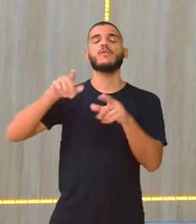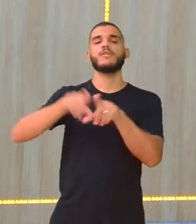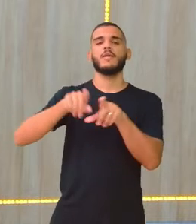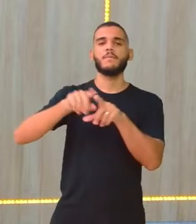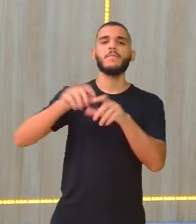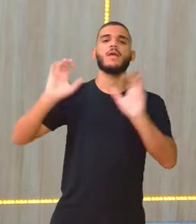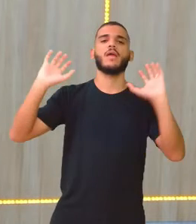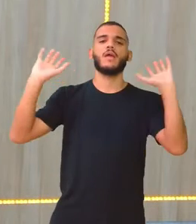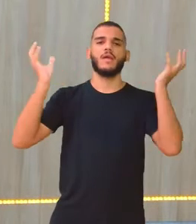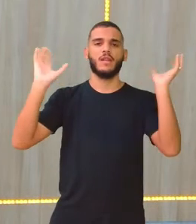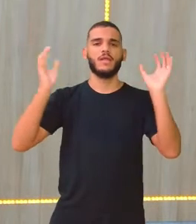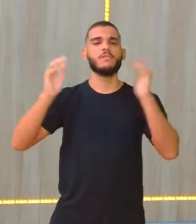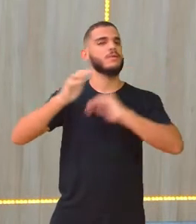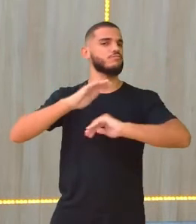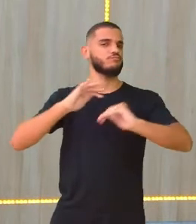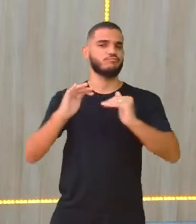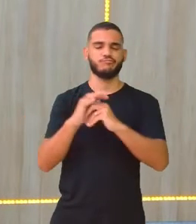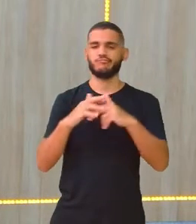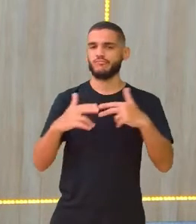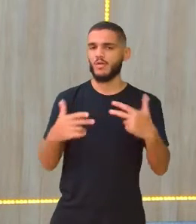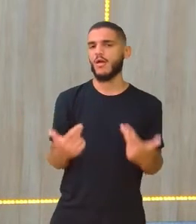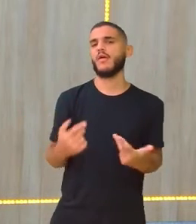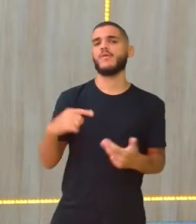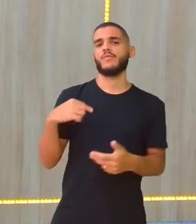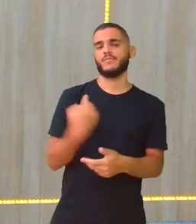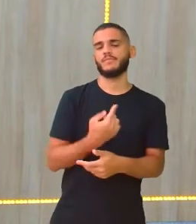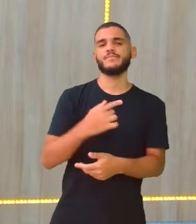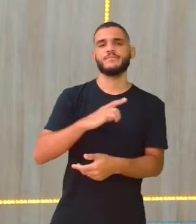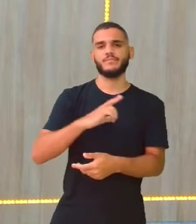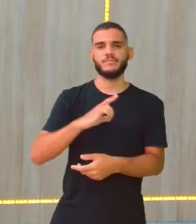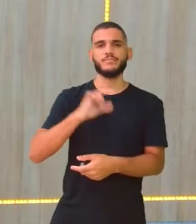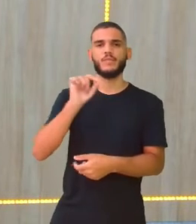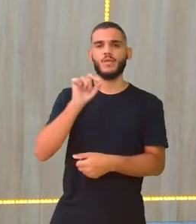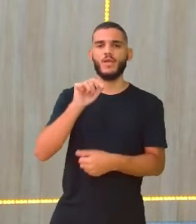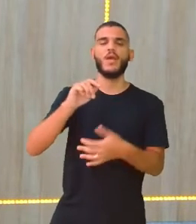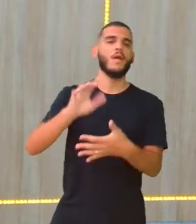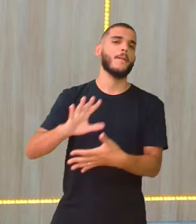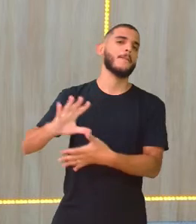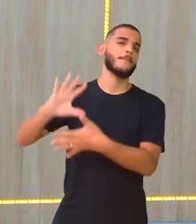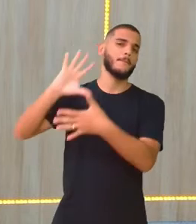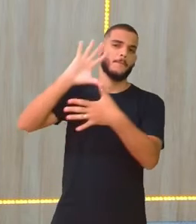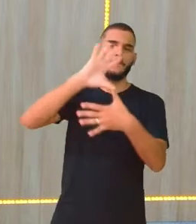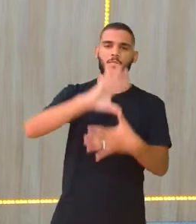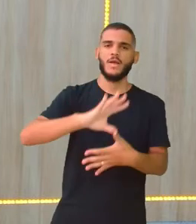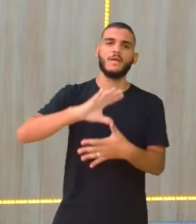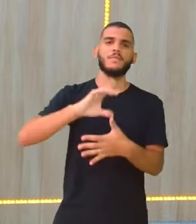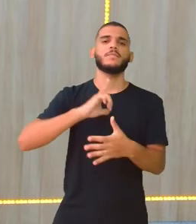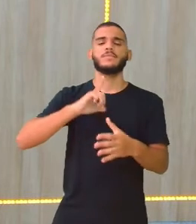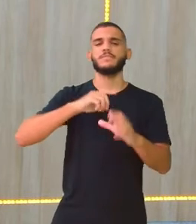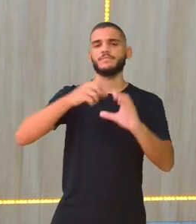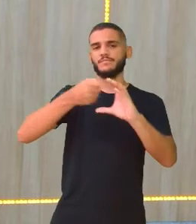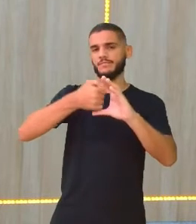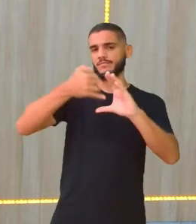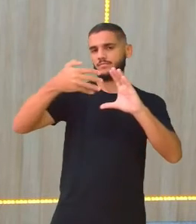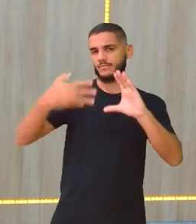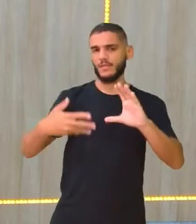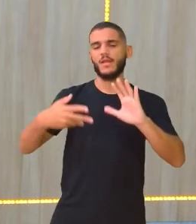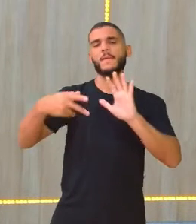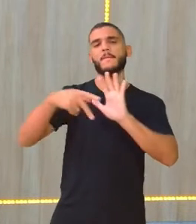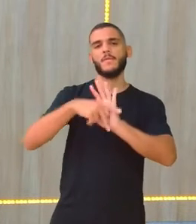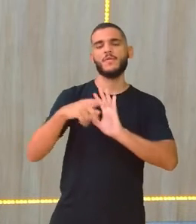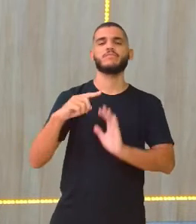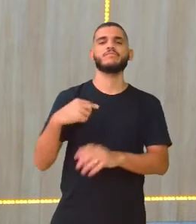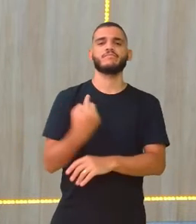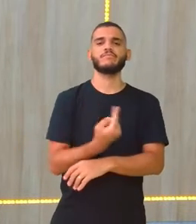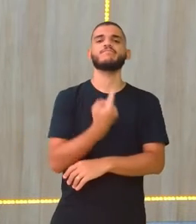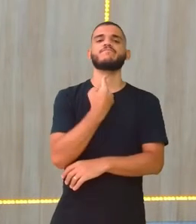depender daquilo que a gente for estudar, a gente vai ter o mapa aí feito com as características que a gente deseja. Se a